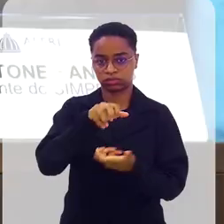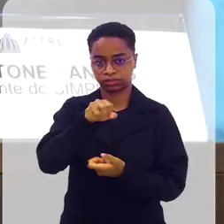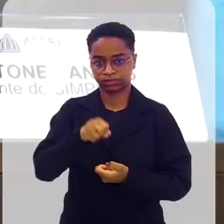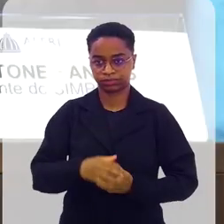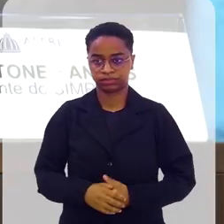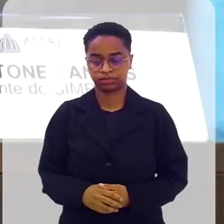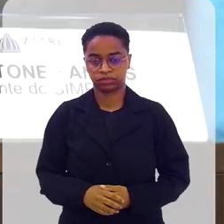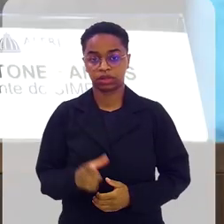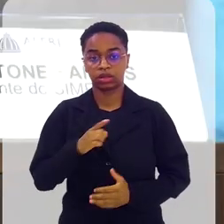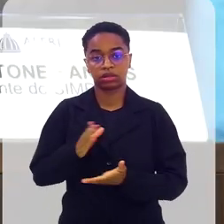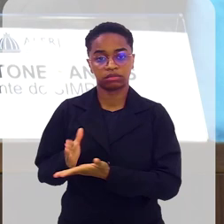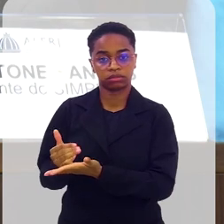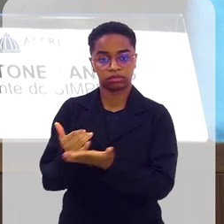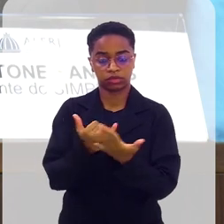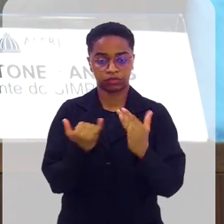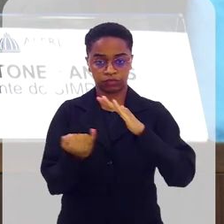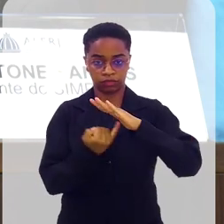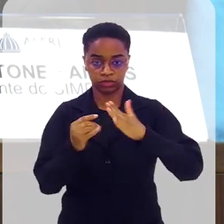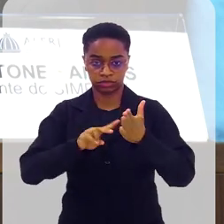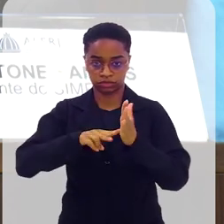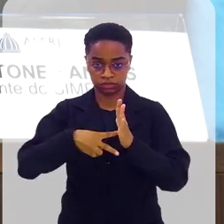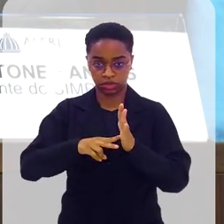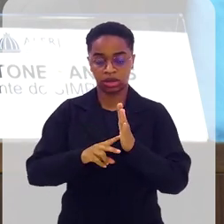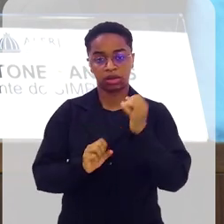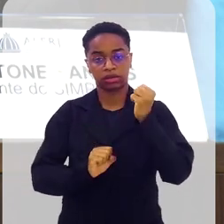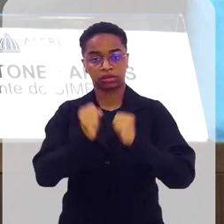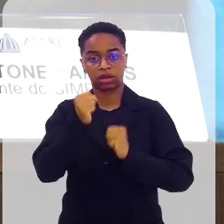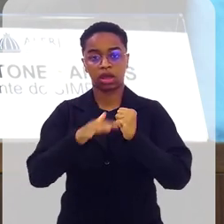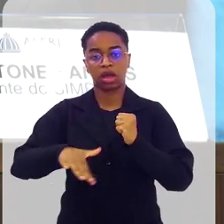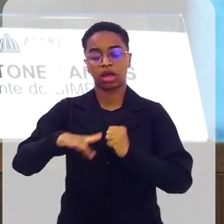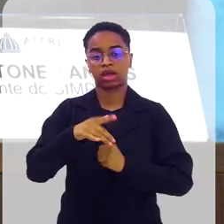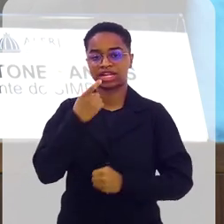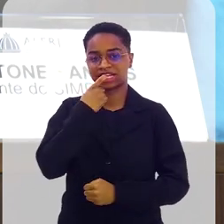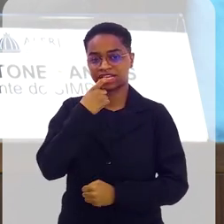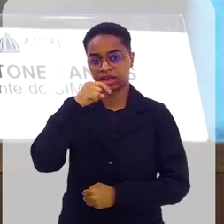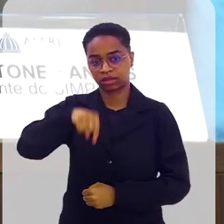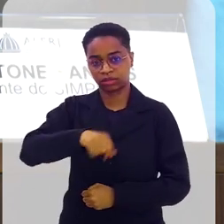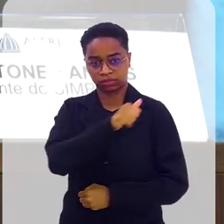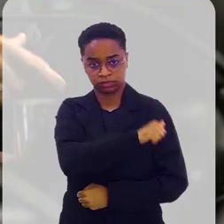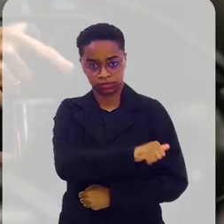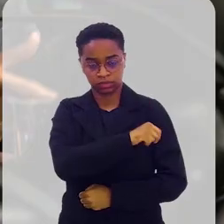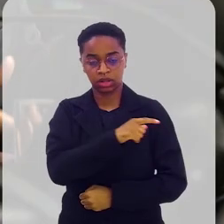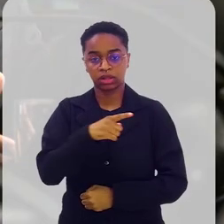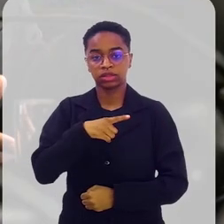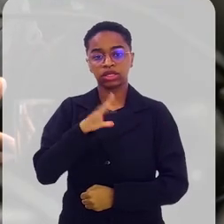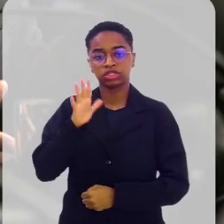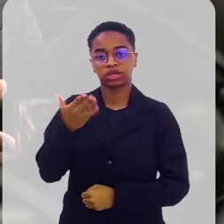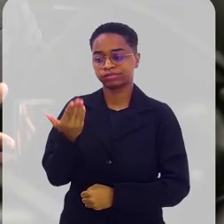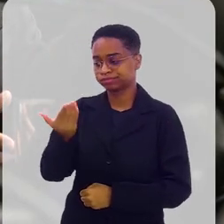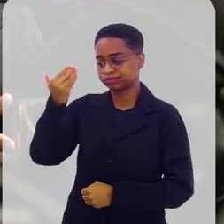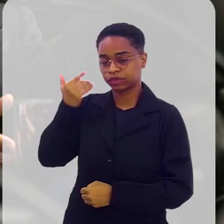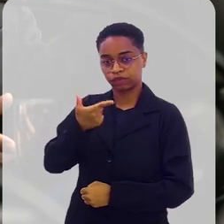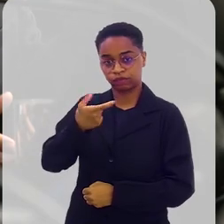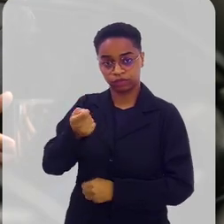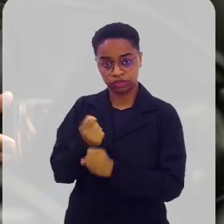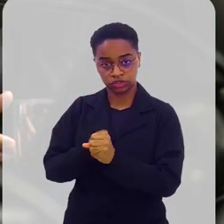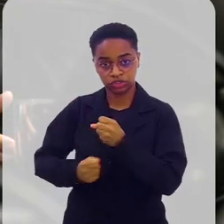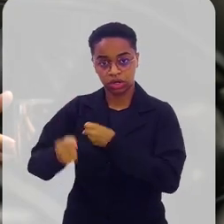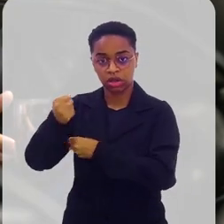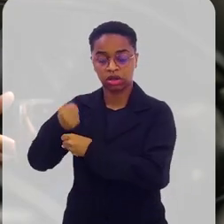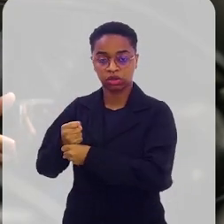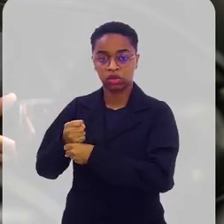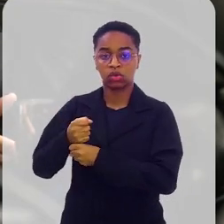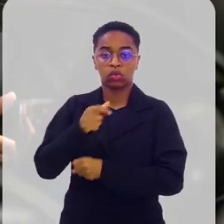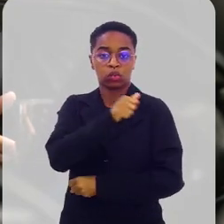sustentabilidade. De acordo com dados do Sindicato da Indústria de Material Plástico do Estado do Rio, 20 anos atrás, o